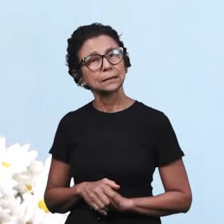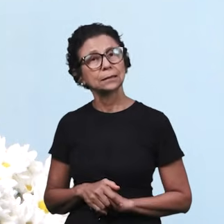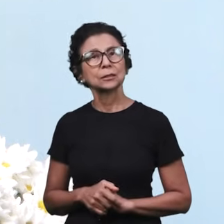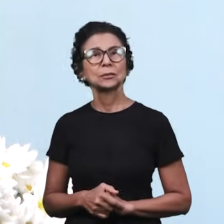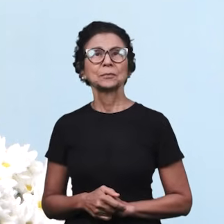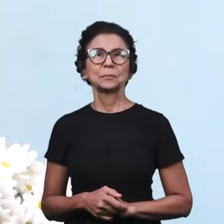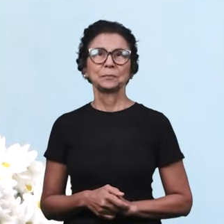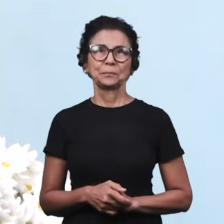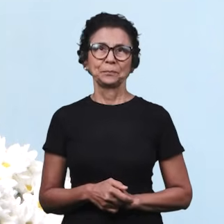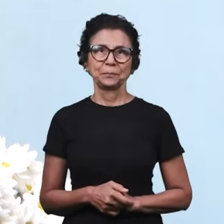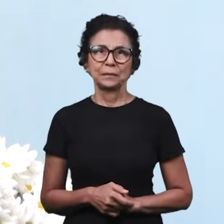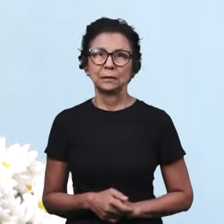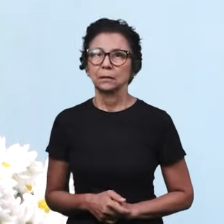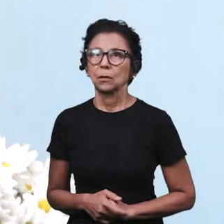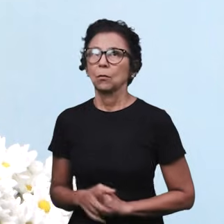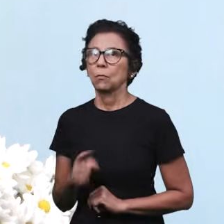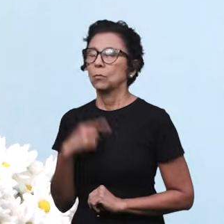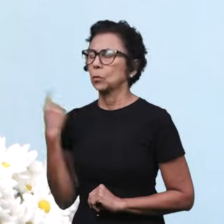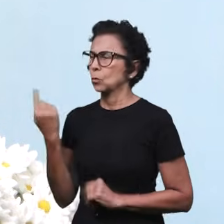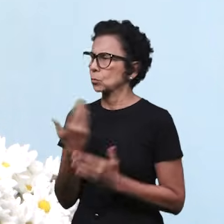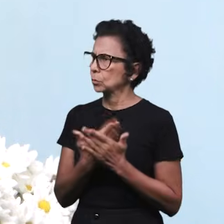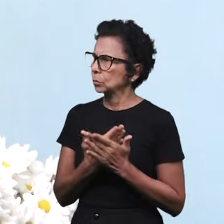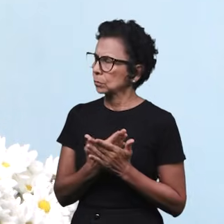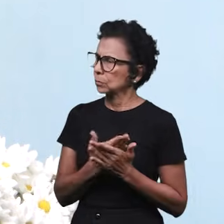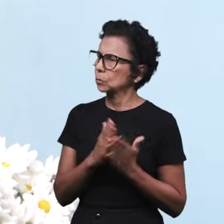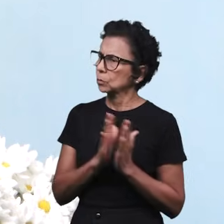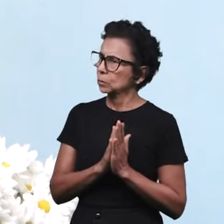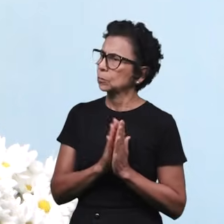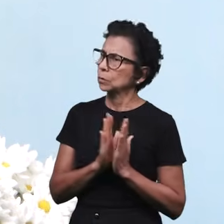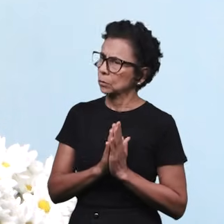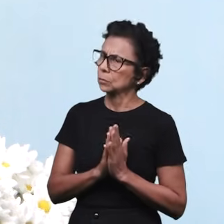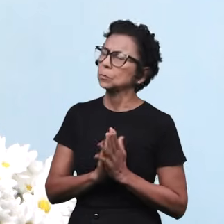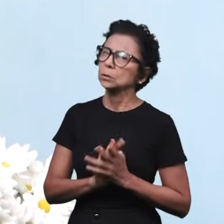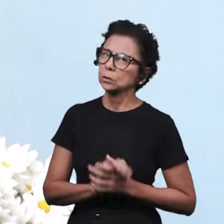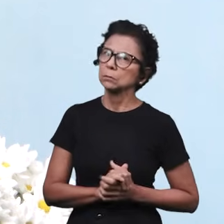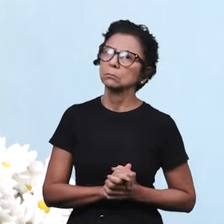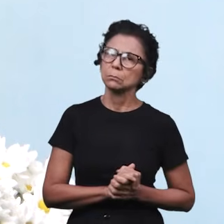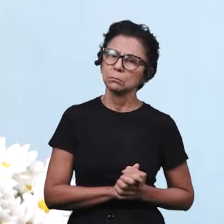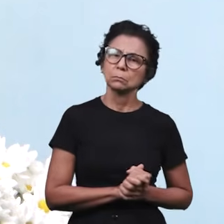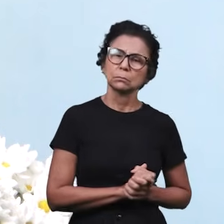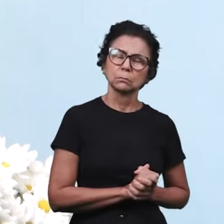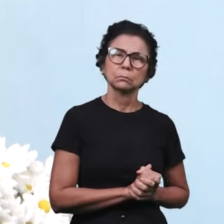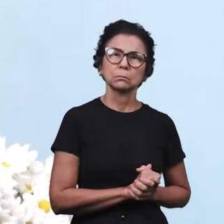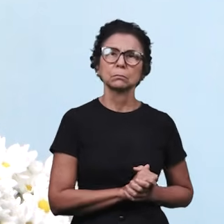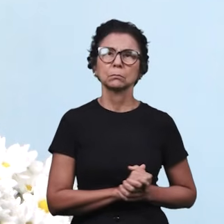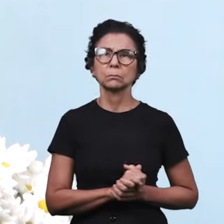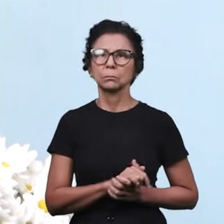oramos muito, sabe, para que os irmãos fossem, né, estudar,